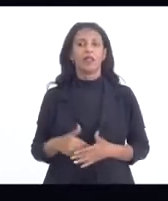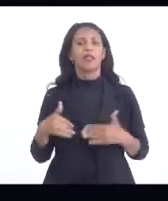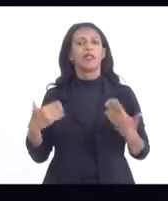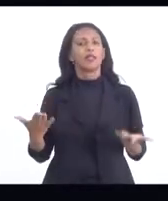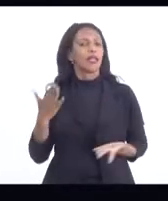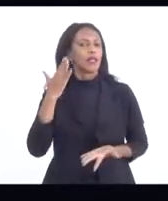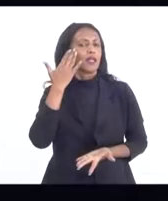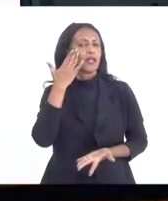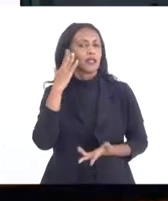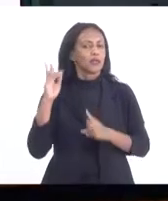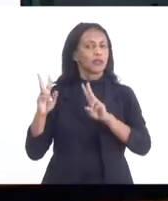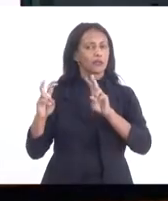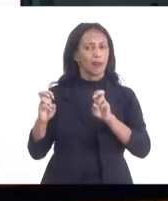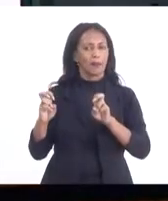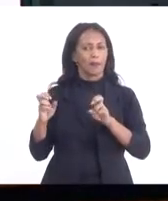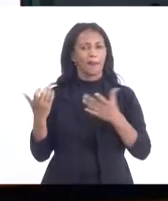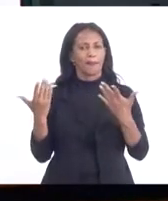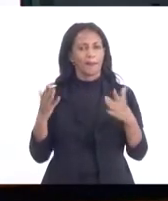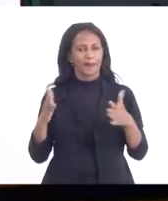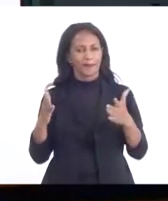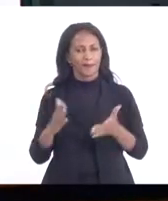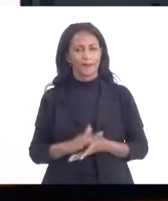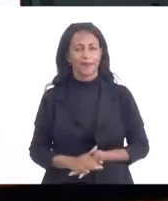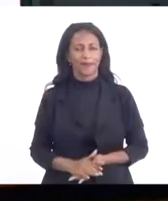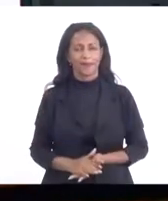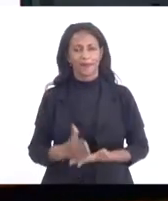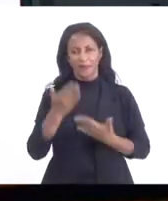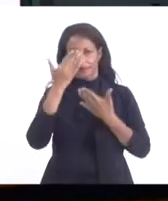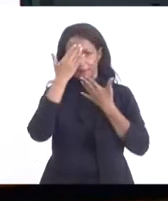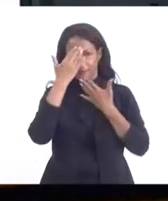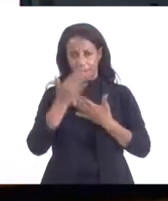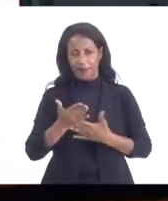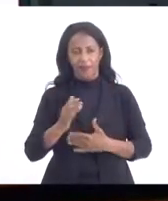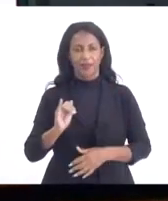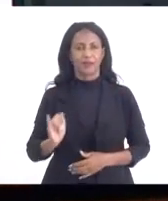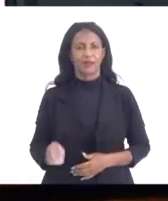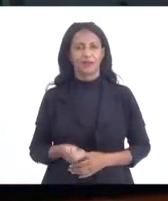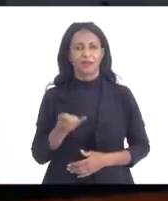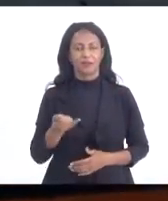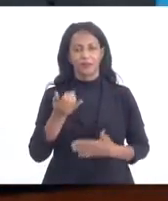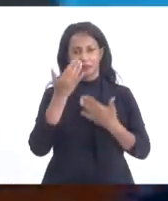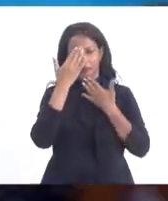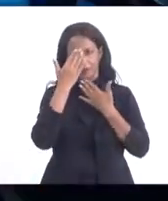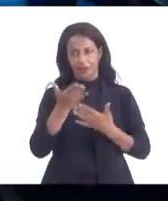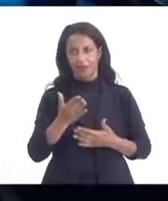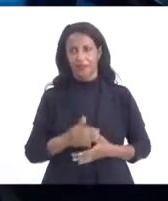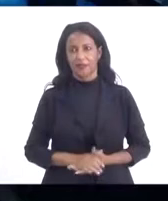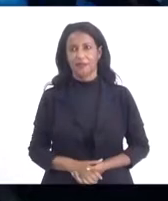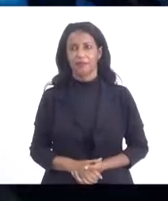do assunto. Mais uma vez, te parabenizo e agradeço a oportunidade. Muito obrigada.